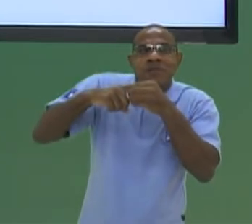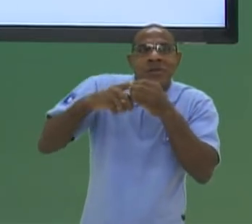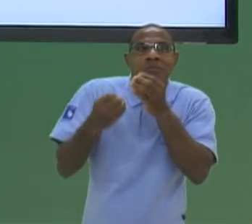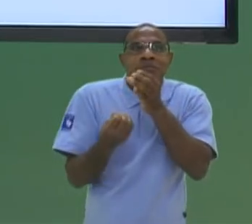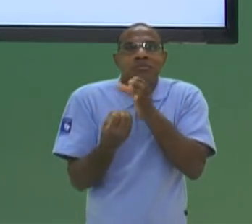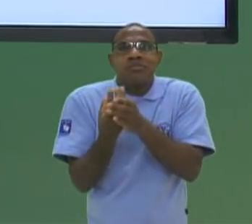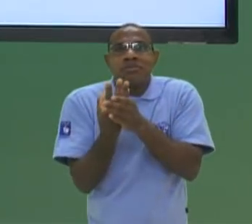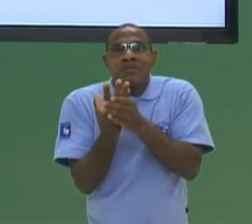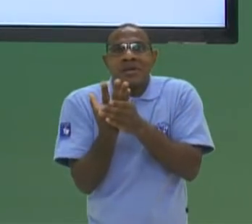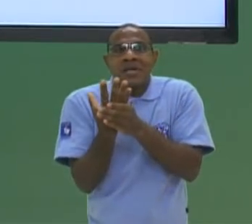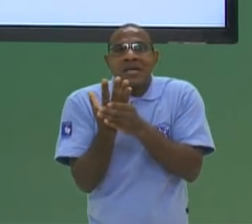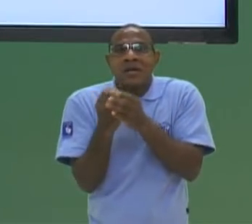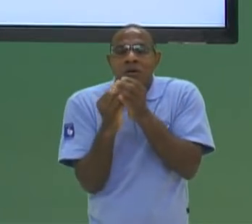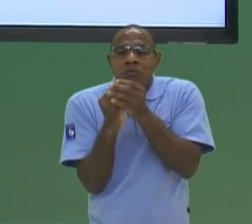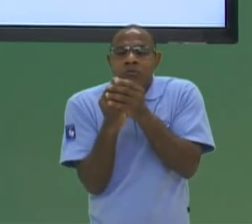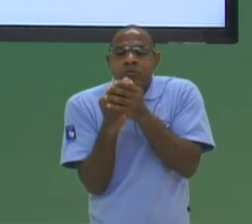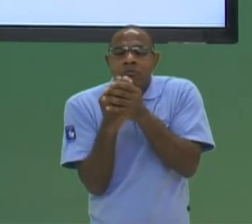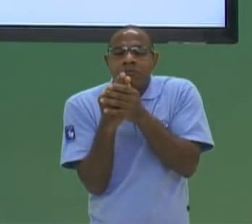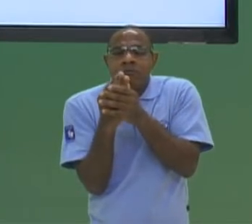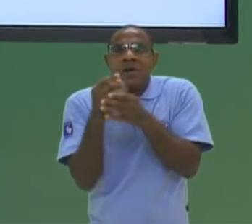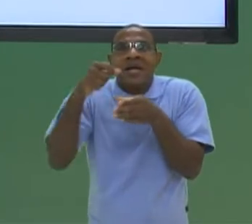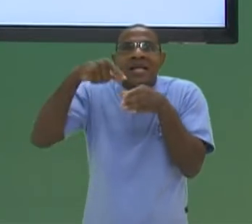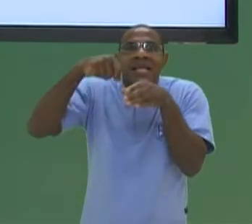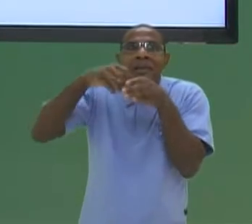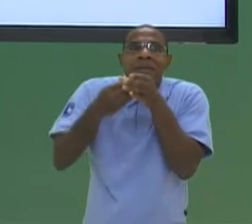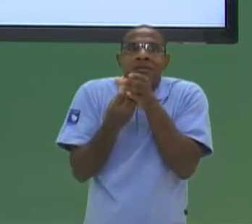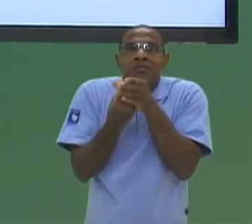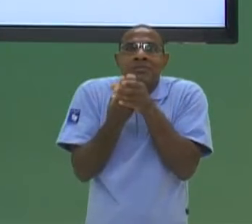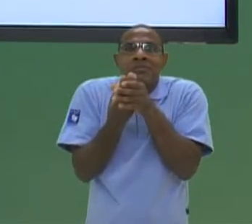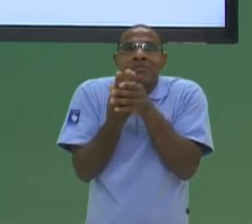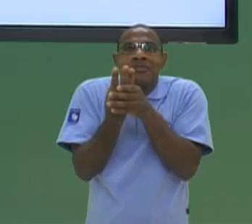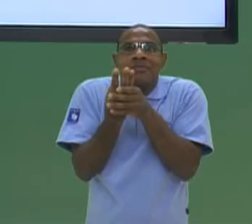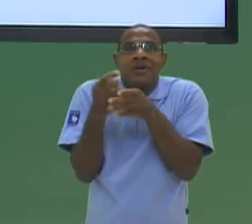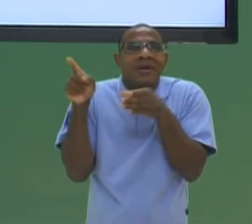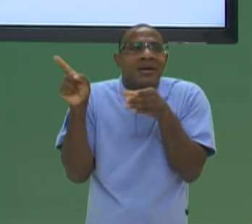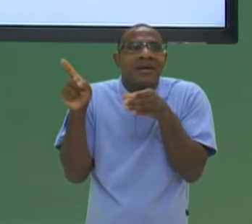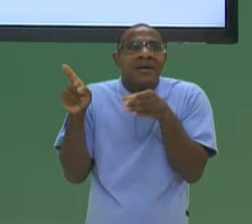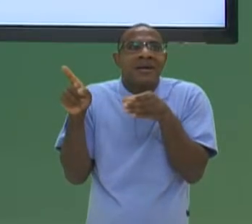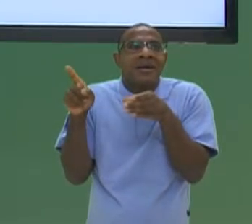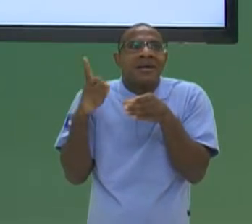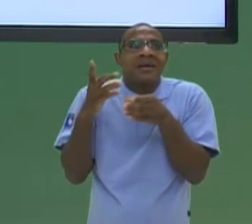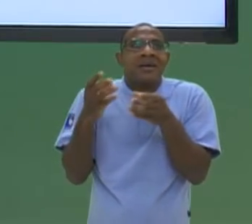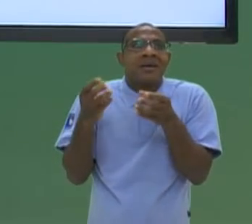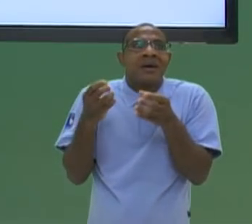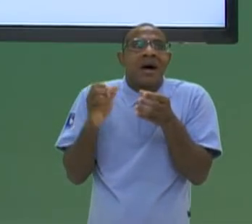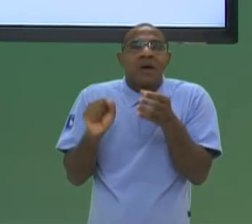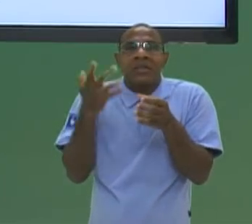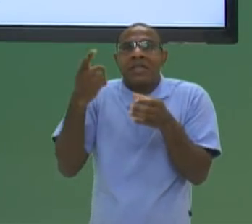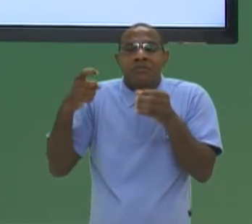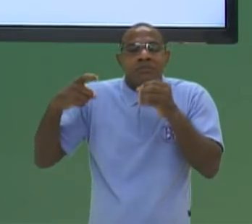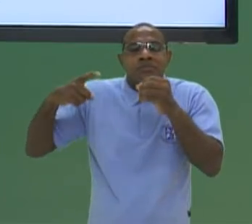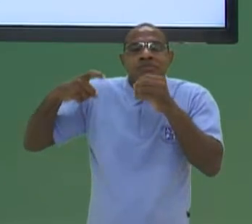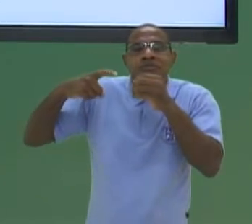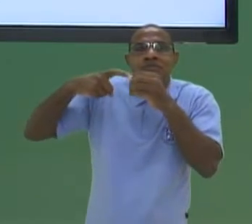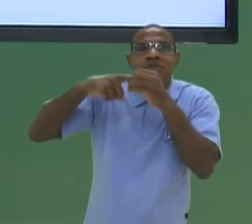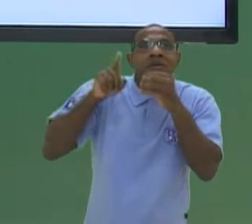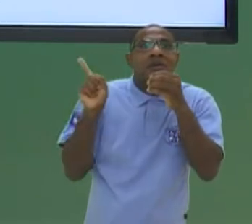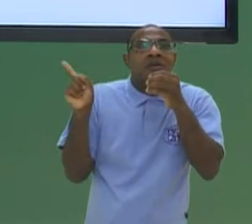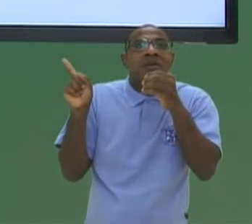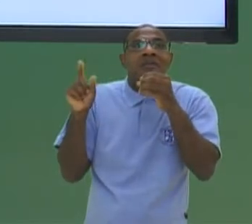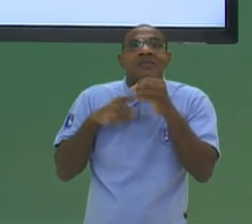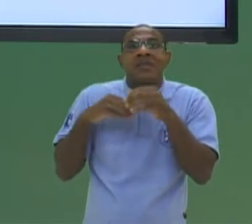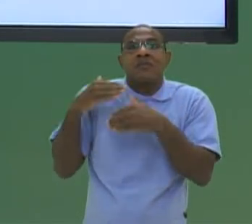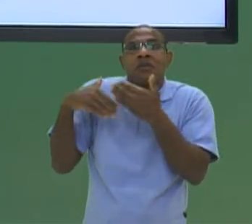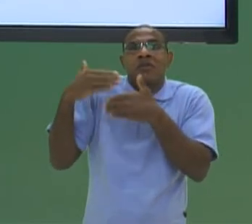de um embrião e de uma semente. Quando acontecer a fecundação, a gente vai ter o desenvolvimento